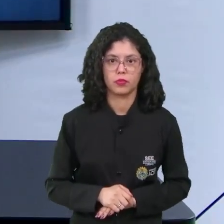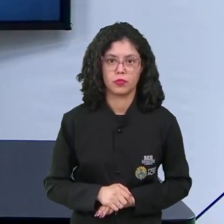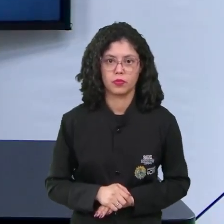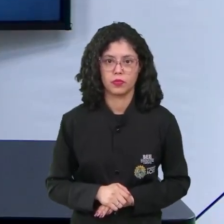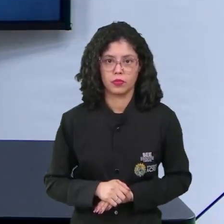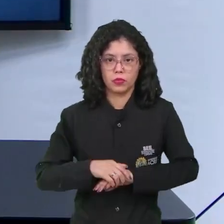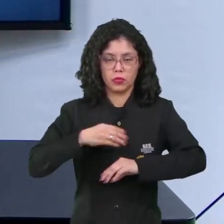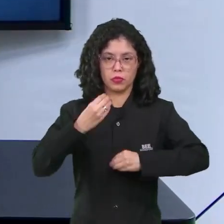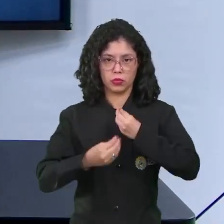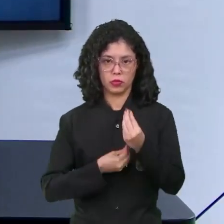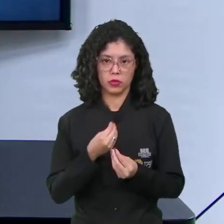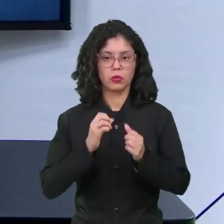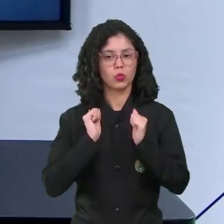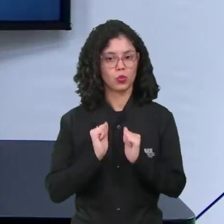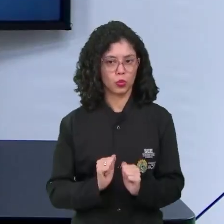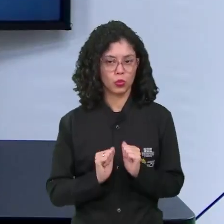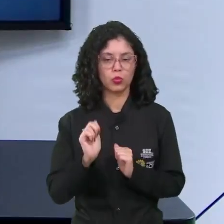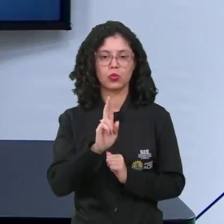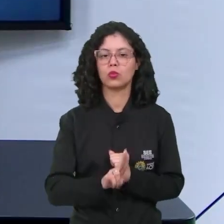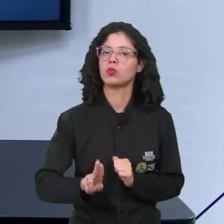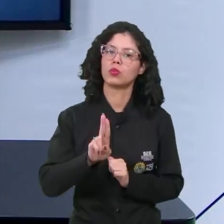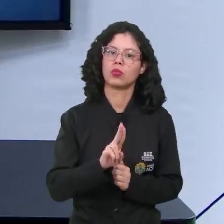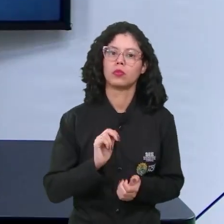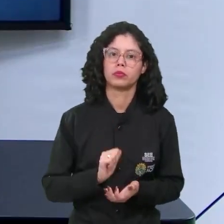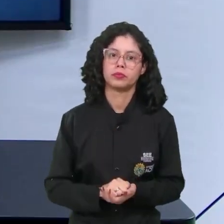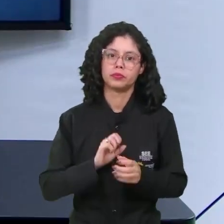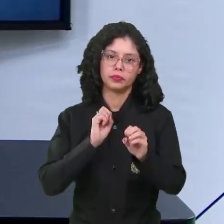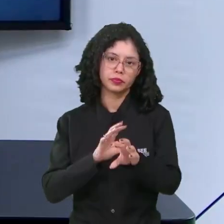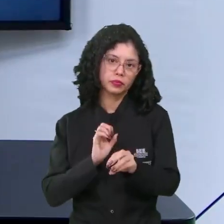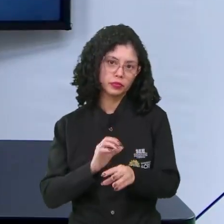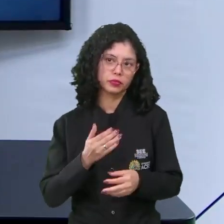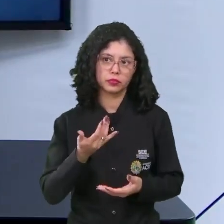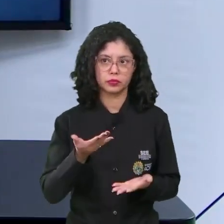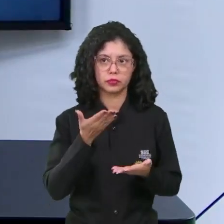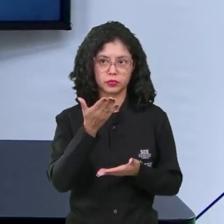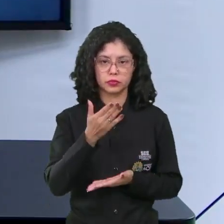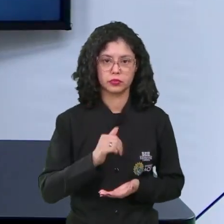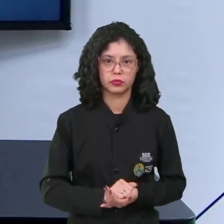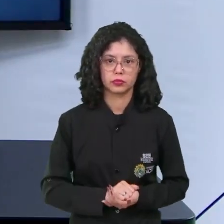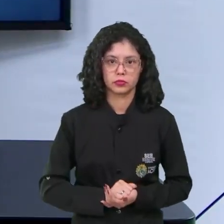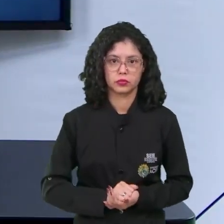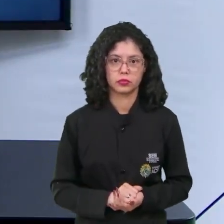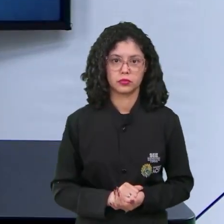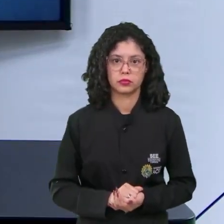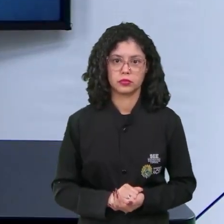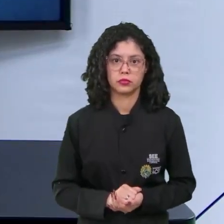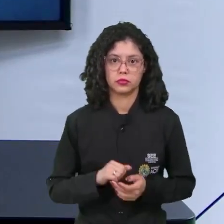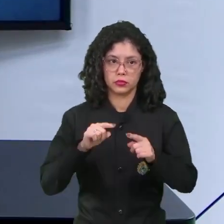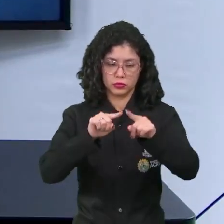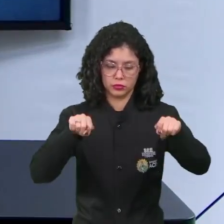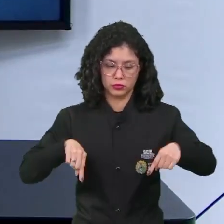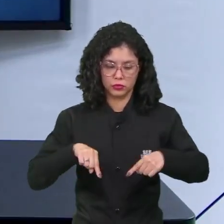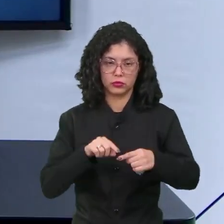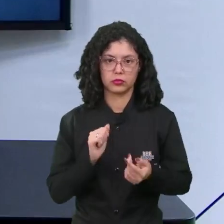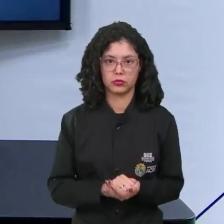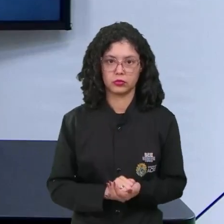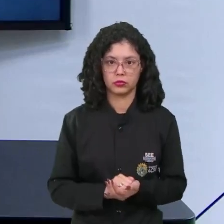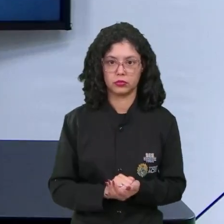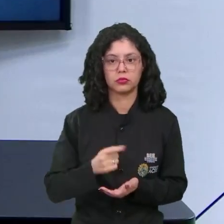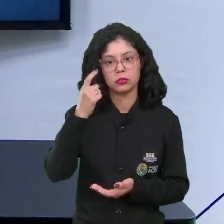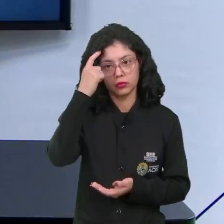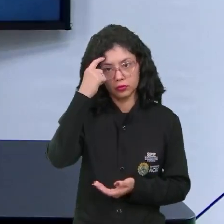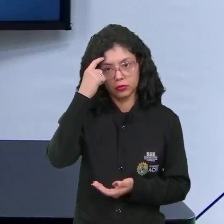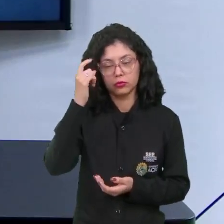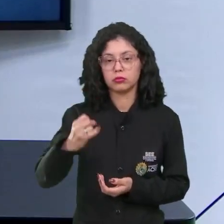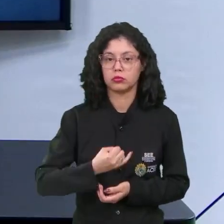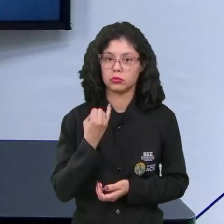a IA pode ser usada de forma educativa para você nas redes, na sala de aula? Então, esse pensamento